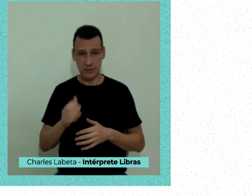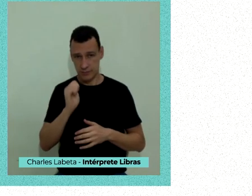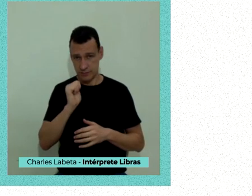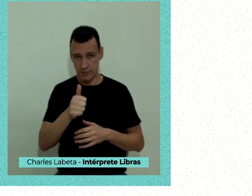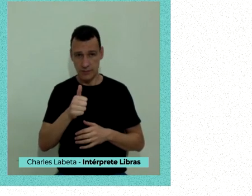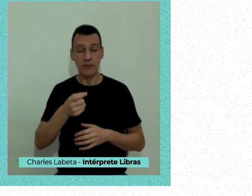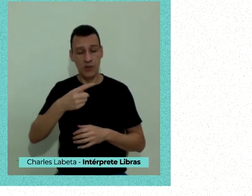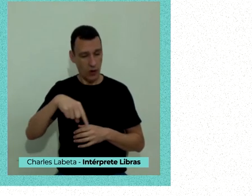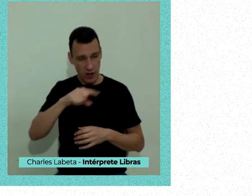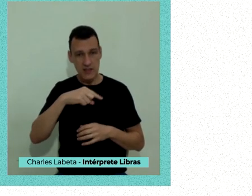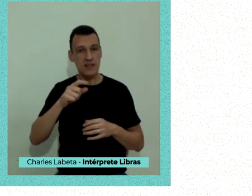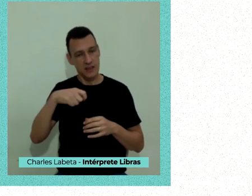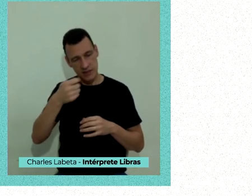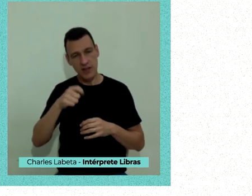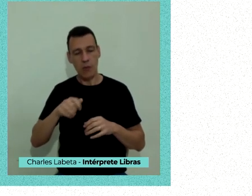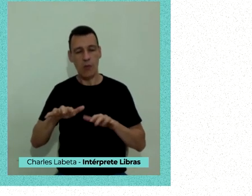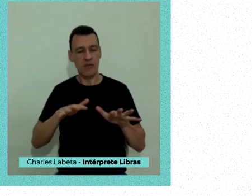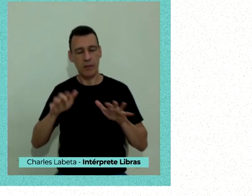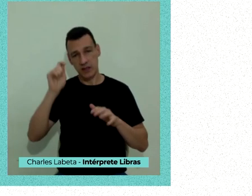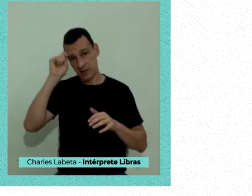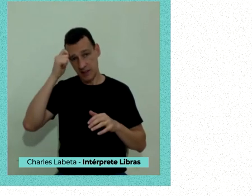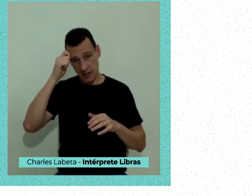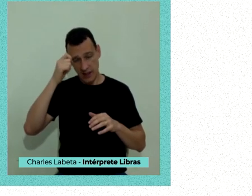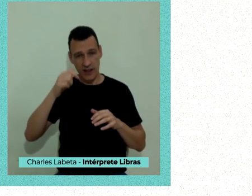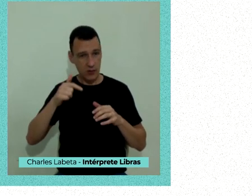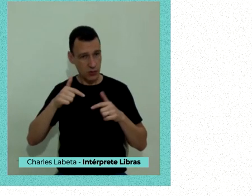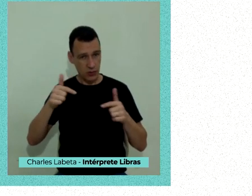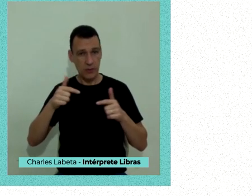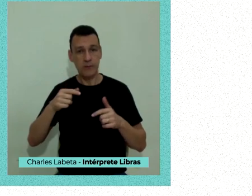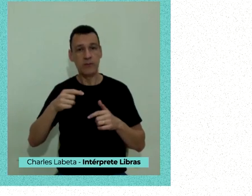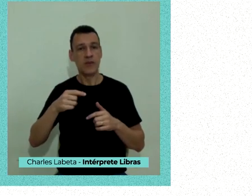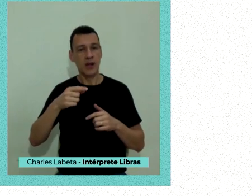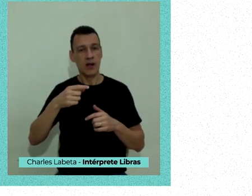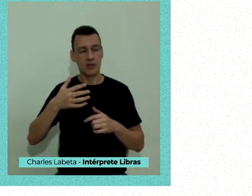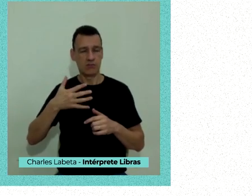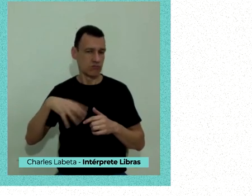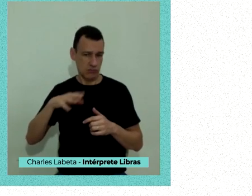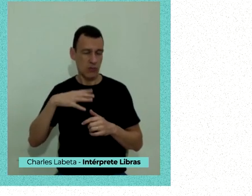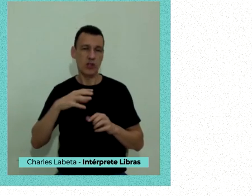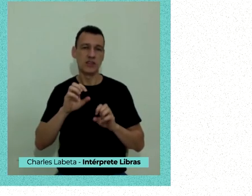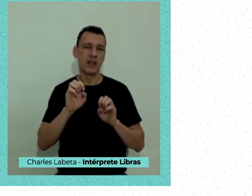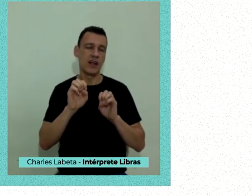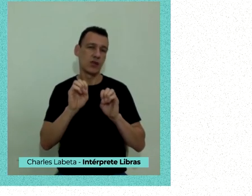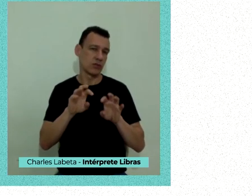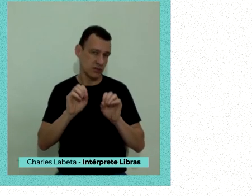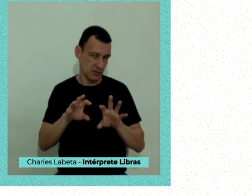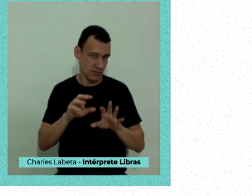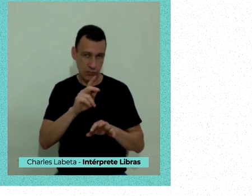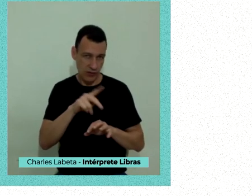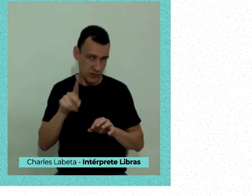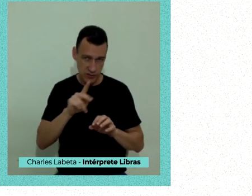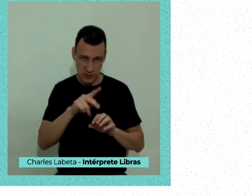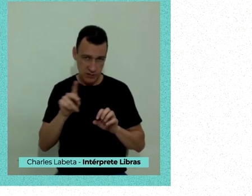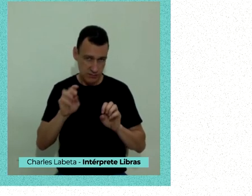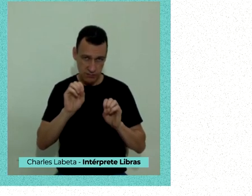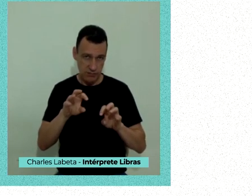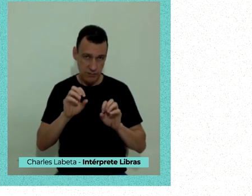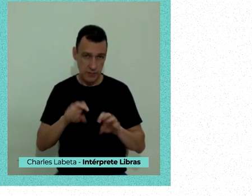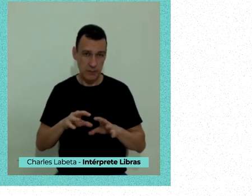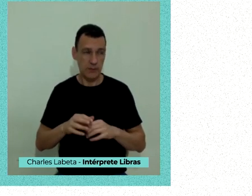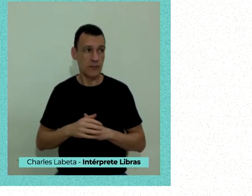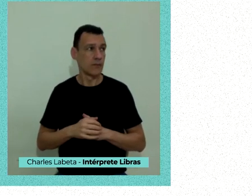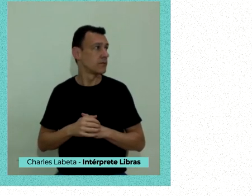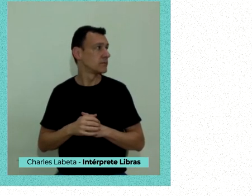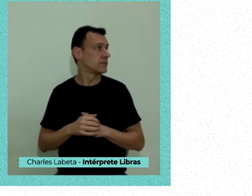negro, temos, nós, enquanto educadores, que pensa numa educação